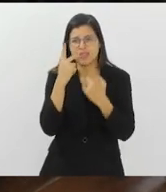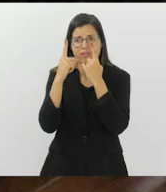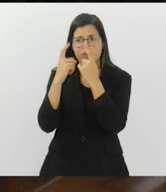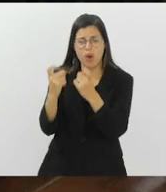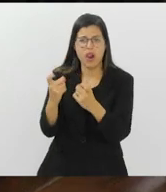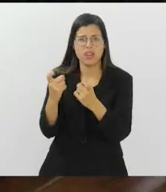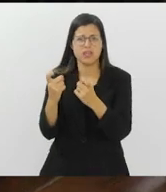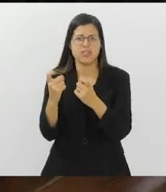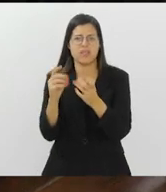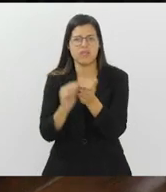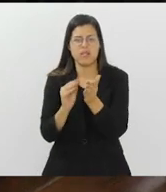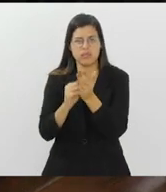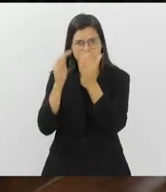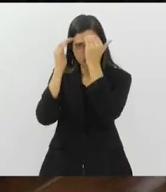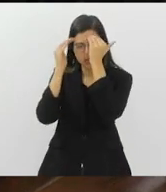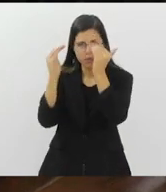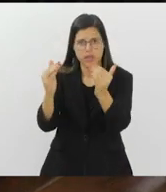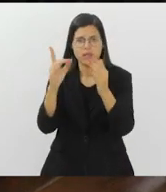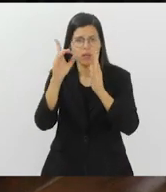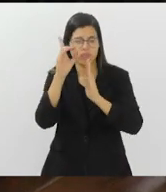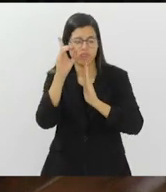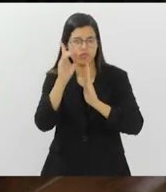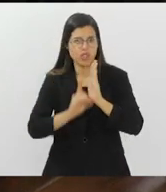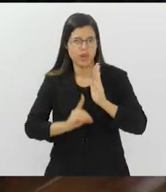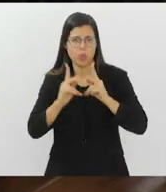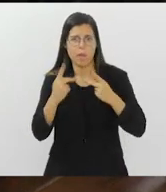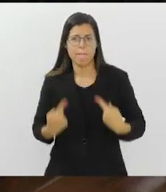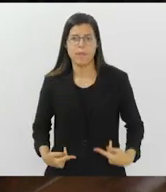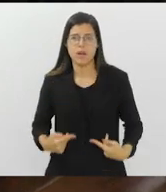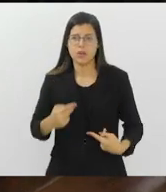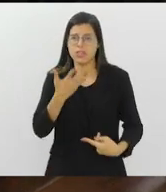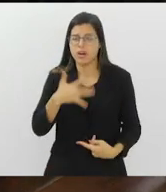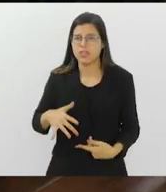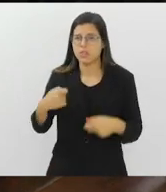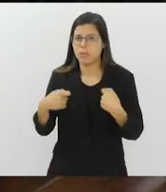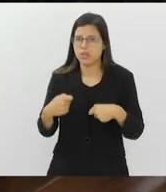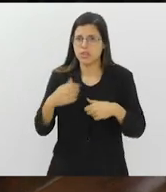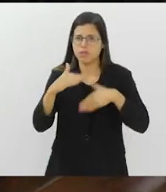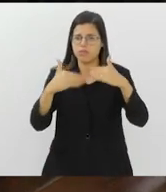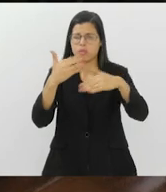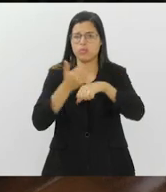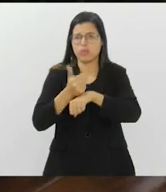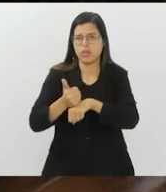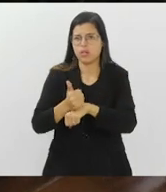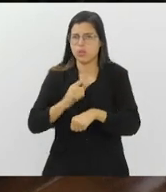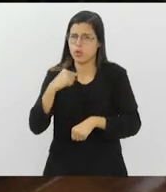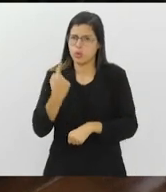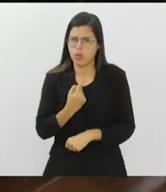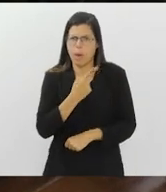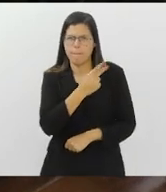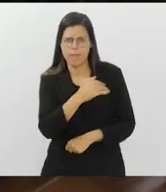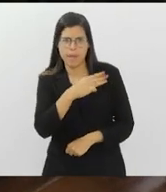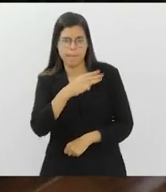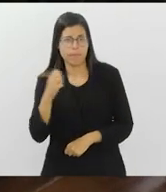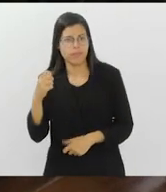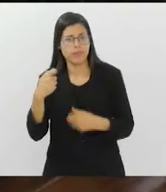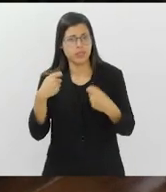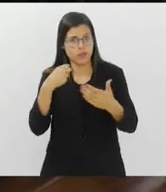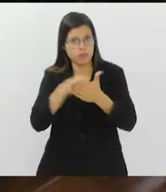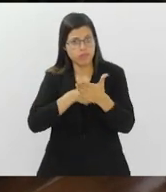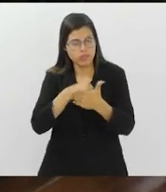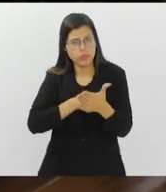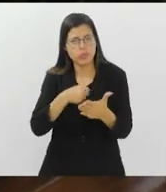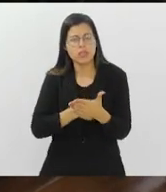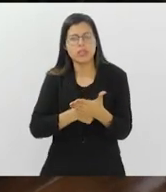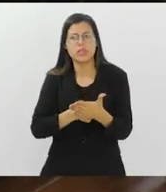crescer e se desenvolver com dignidade. E nós, como pais, temos o dever de lutar por isso sem sermos